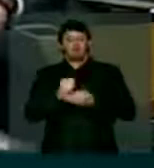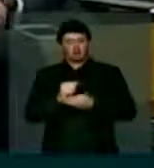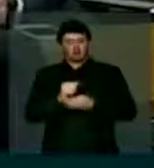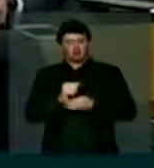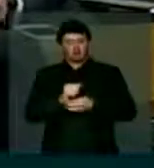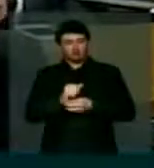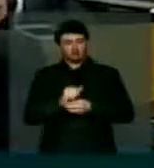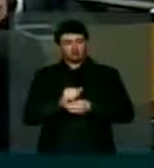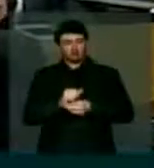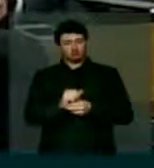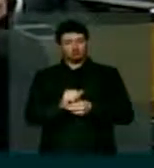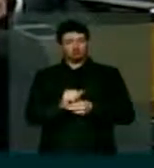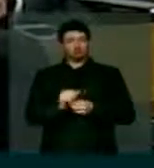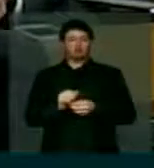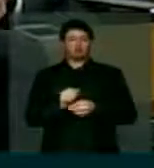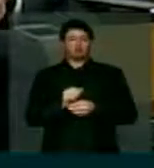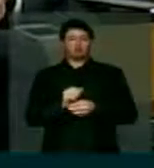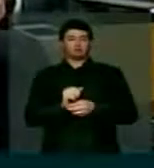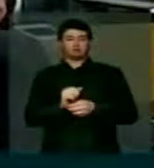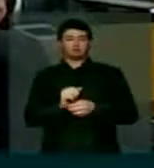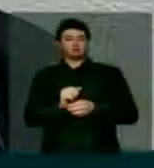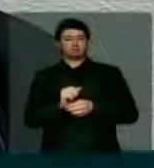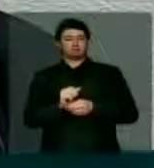para atender os interesses da Petrobras.